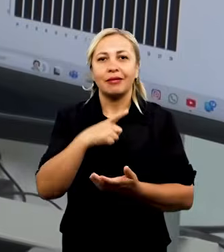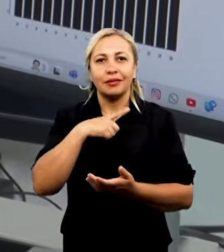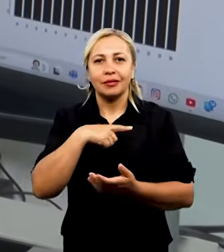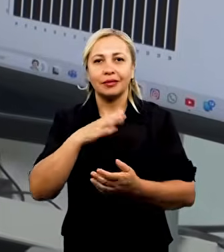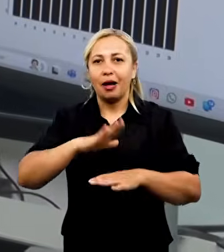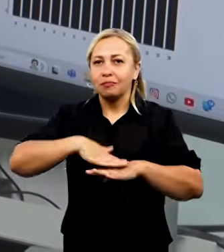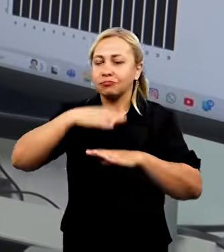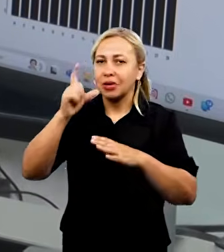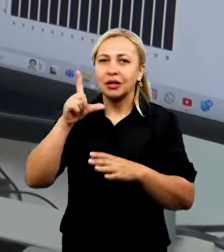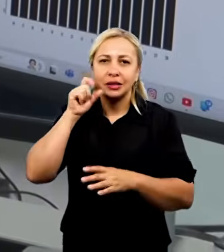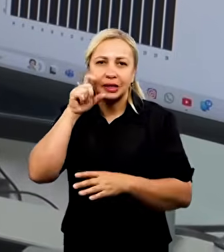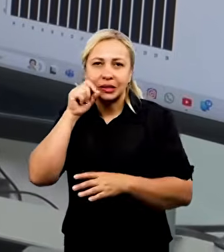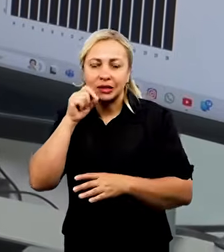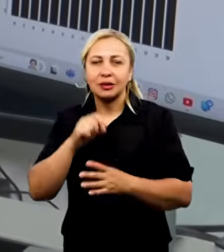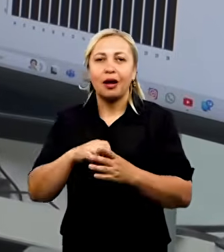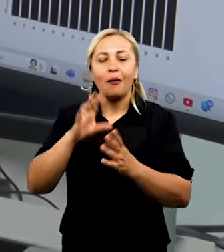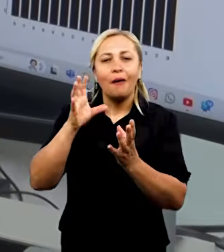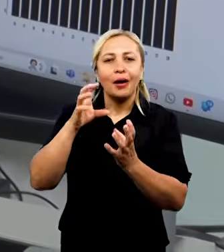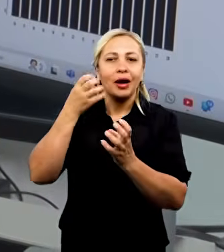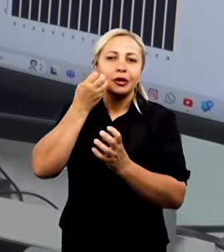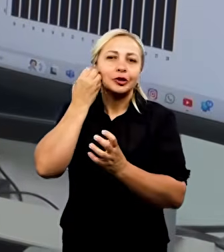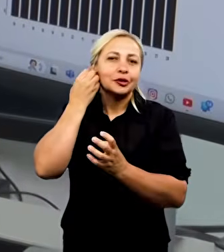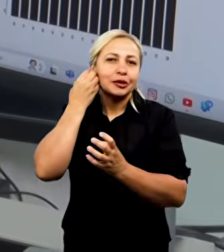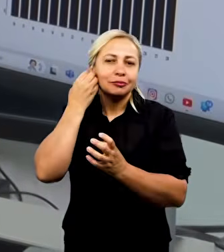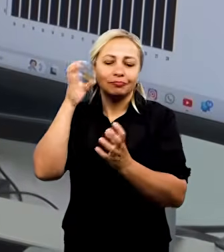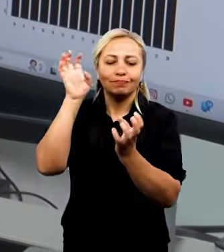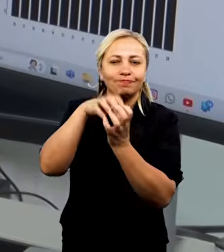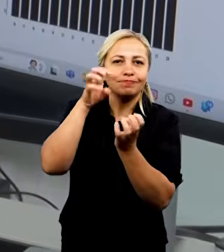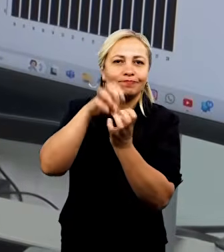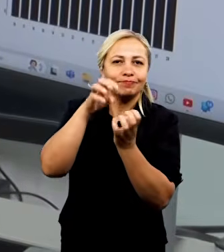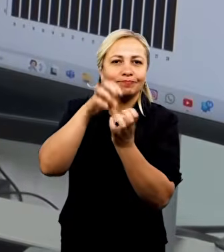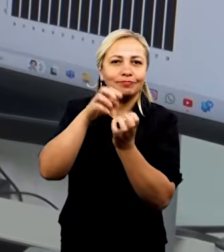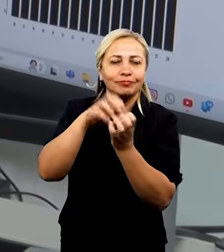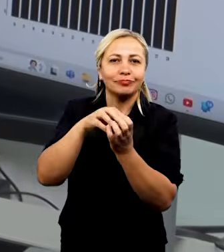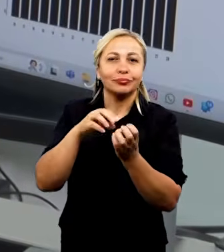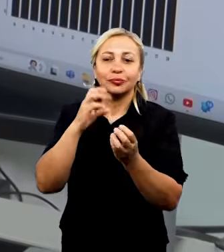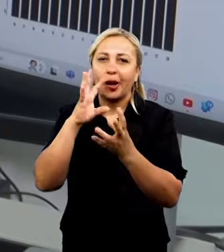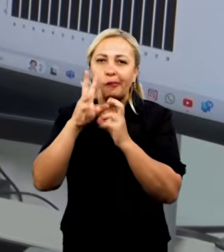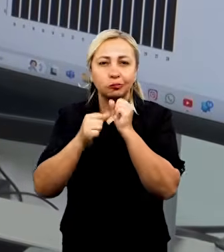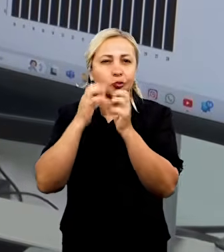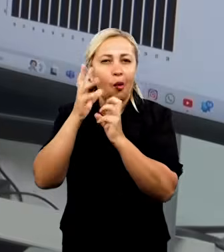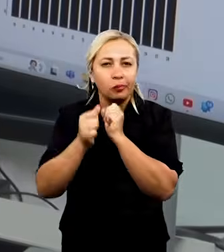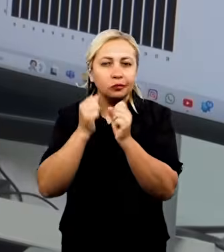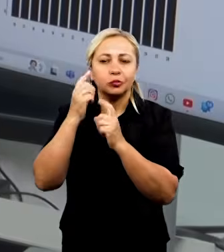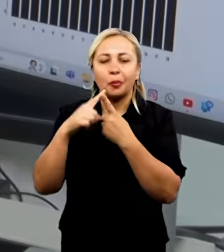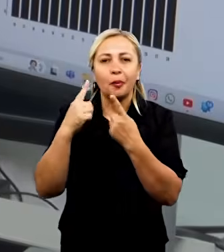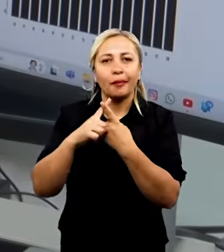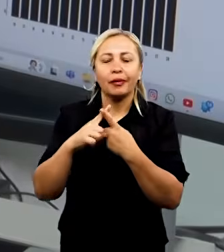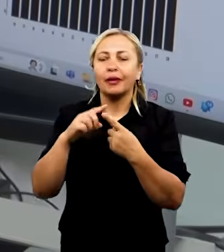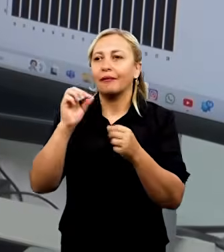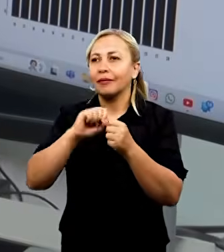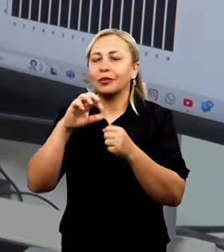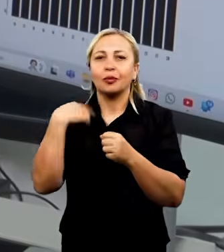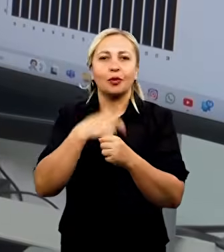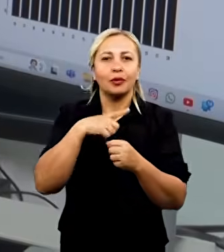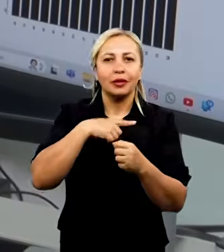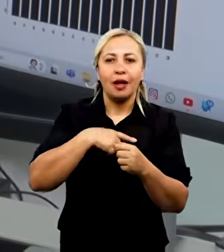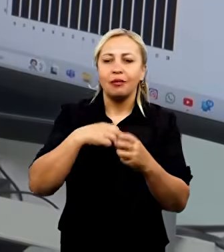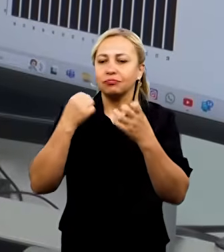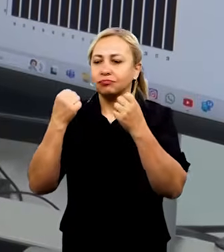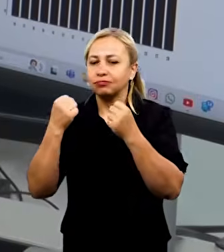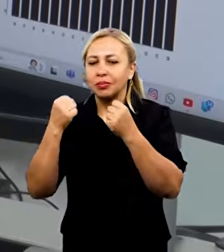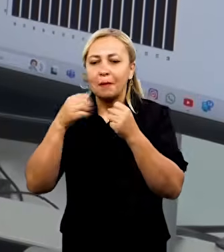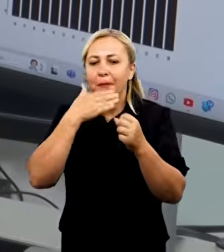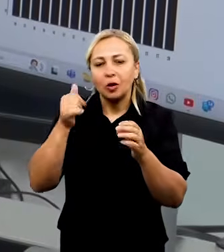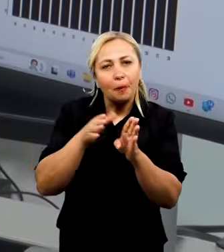de cárie são os molares, porque ele tem a maior superfície de contato. E isso faz com que a gente tenha a possibilidade de orientar